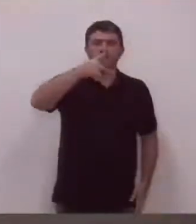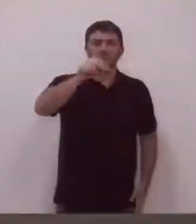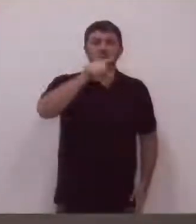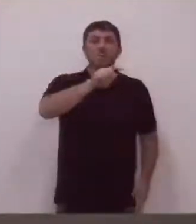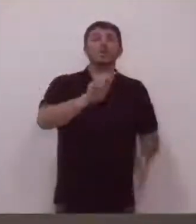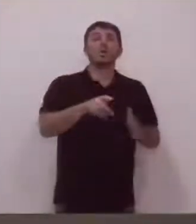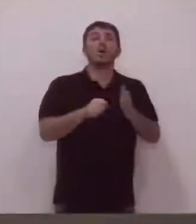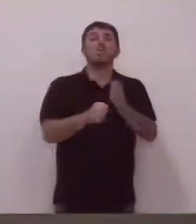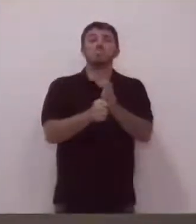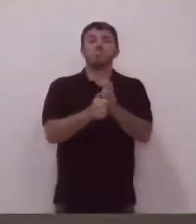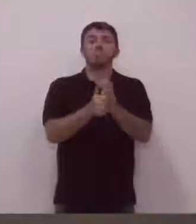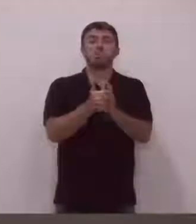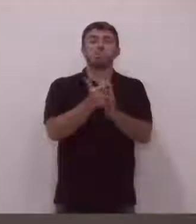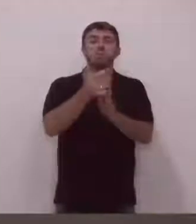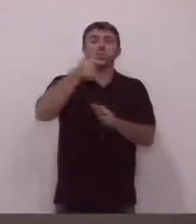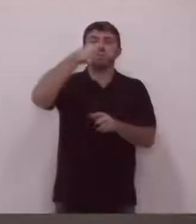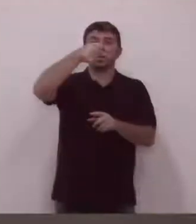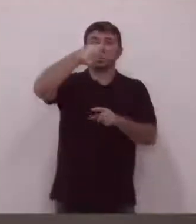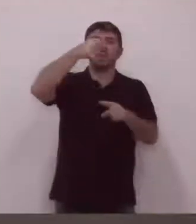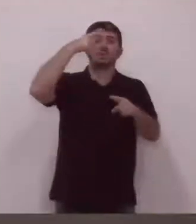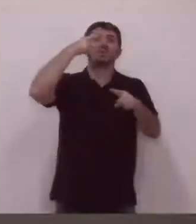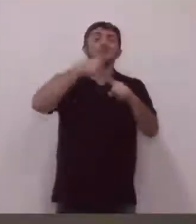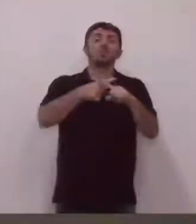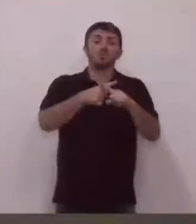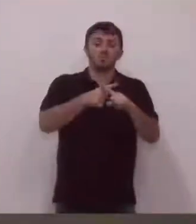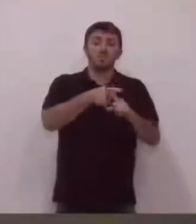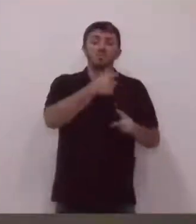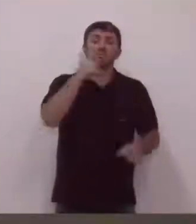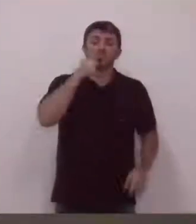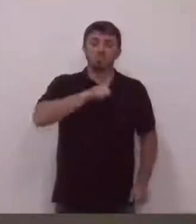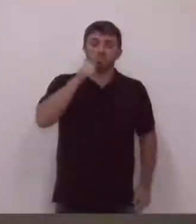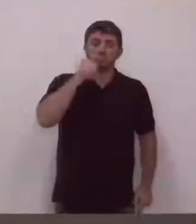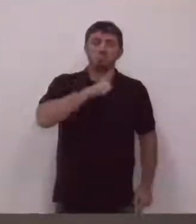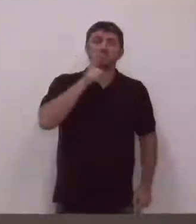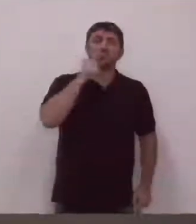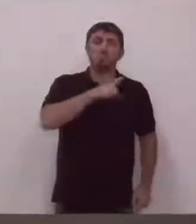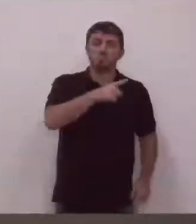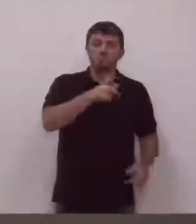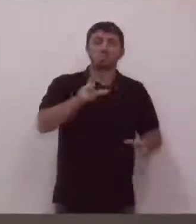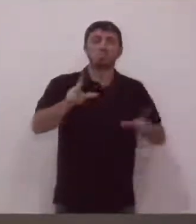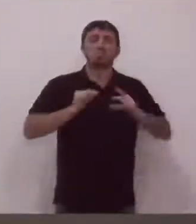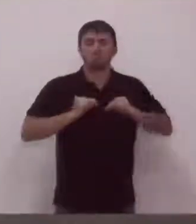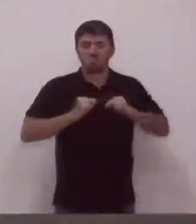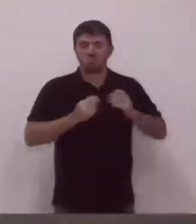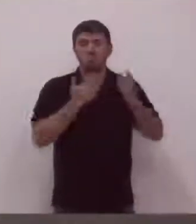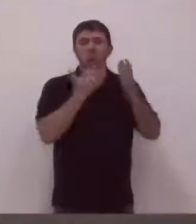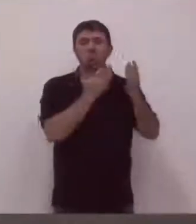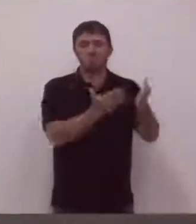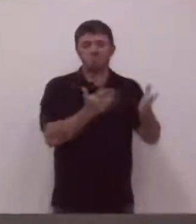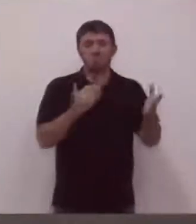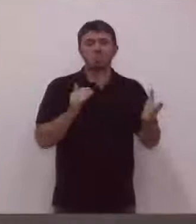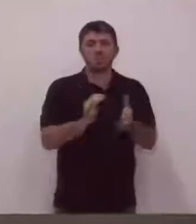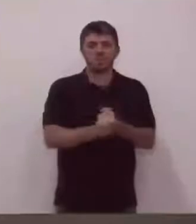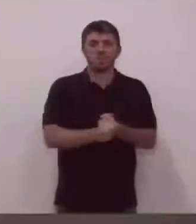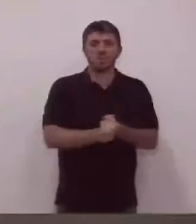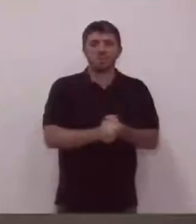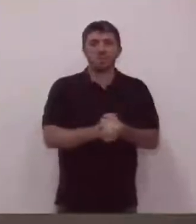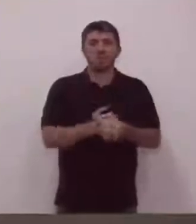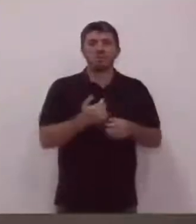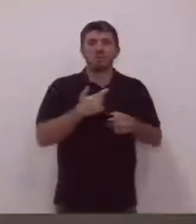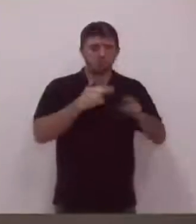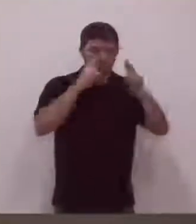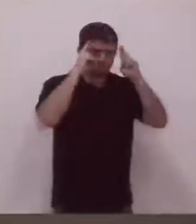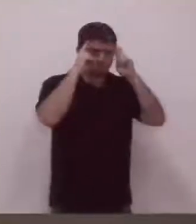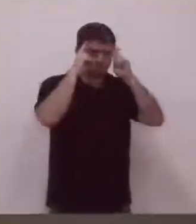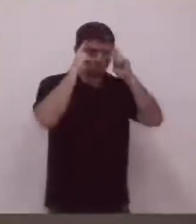7 mandatos, e hoje completando o 8º aqui, se não tiver méritos. Né? Então fica aqui todo o meu